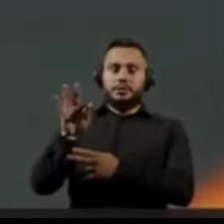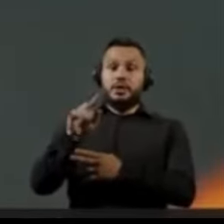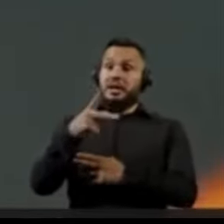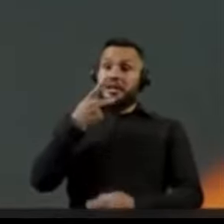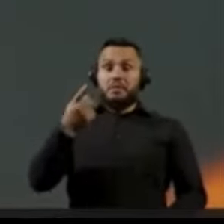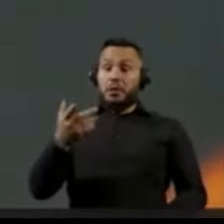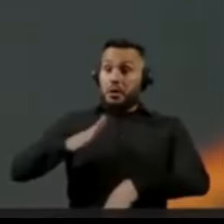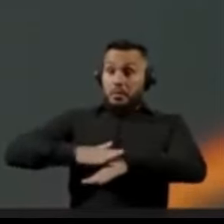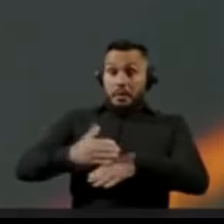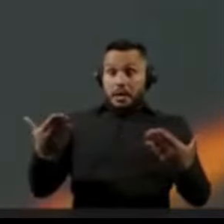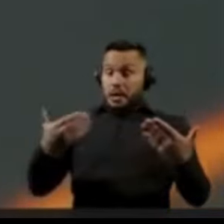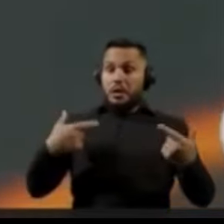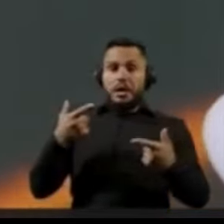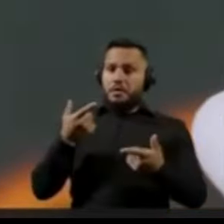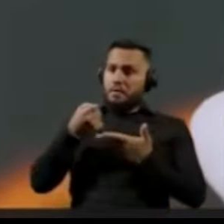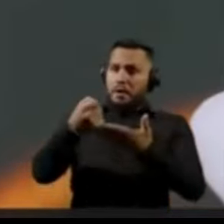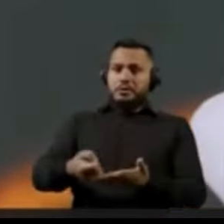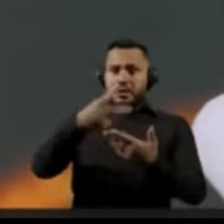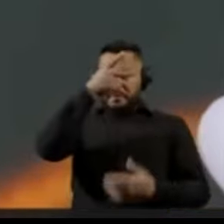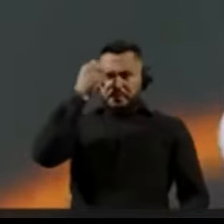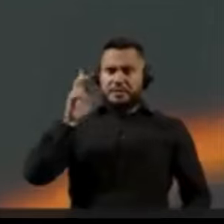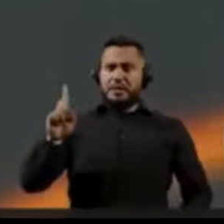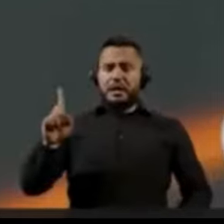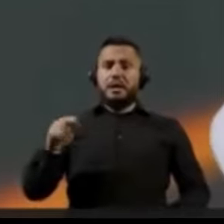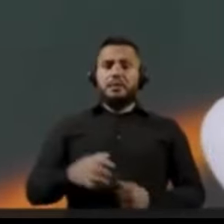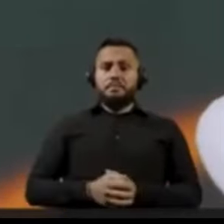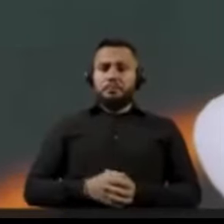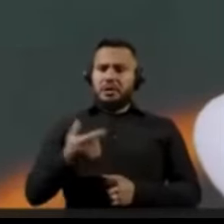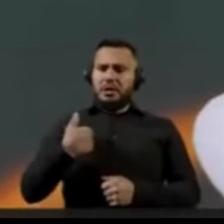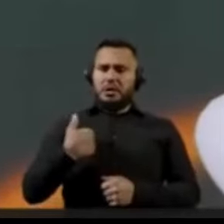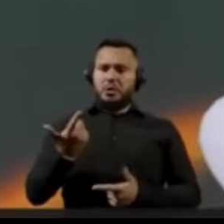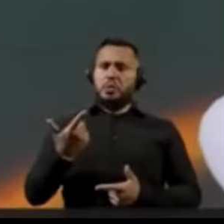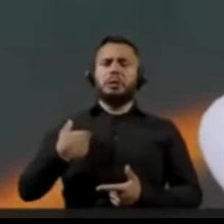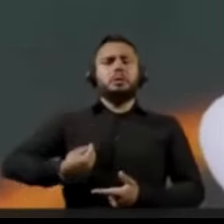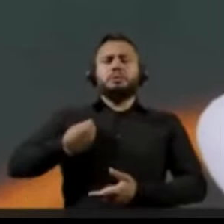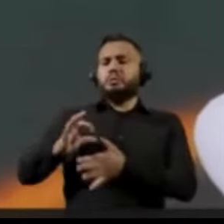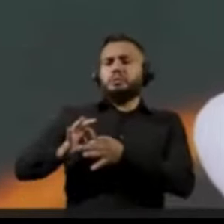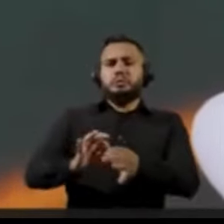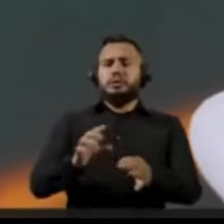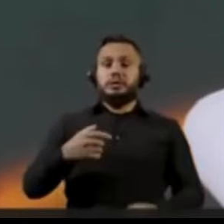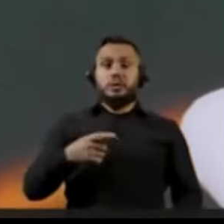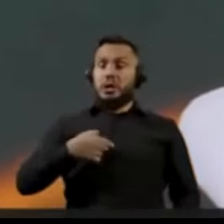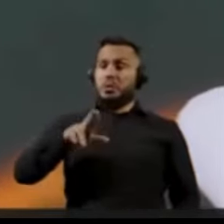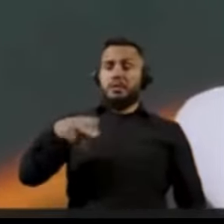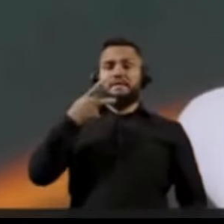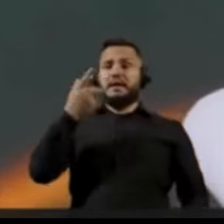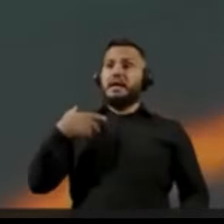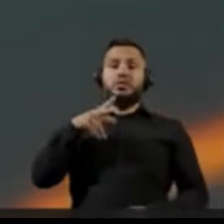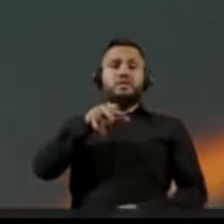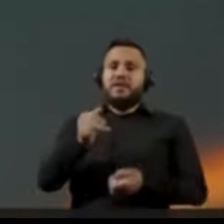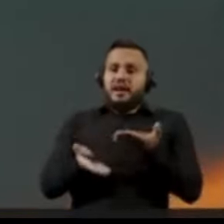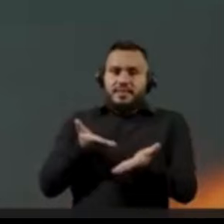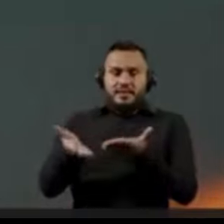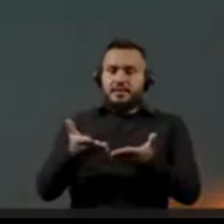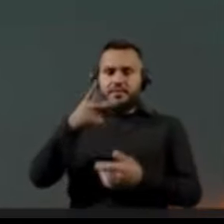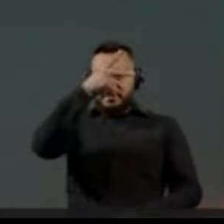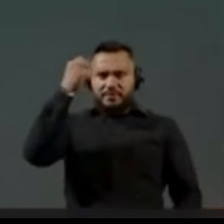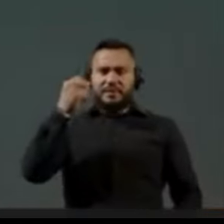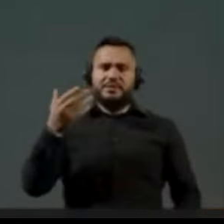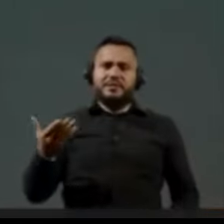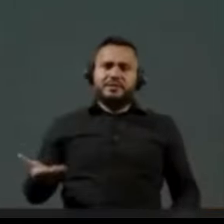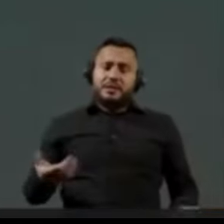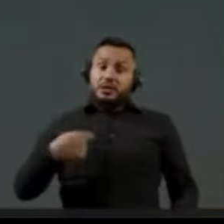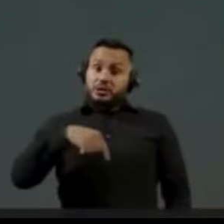momento os prefeitos, pois fui demandada, porque tirei de contexto, porque ela nunca disse que não iria atender os prefeitos. Então, nós estamos vendo ser